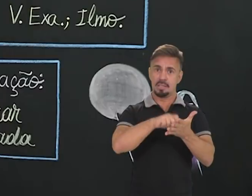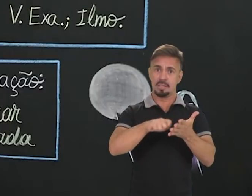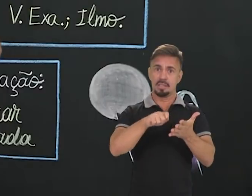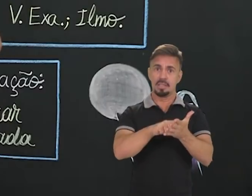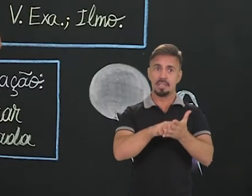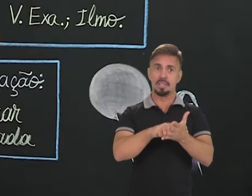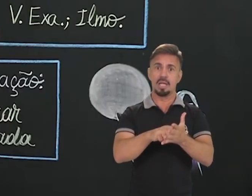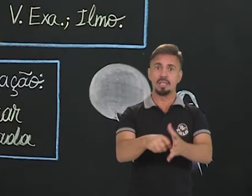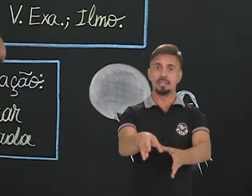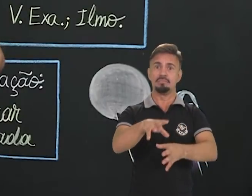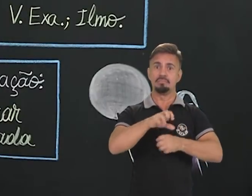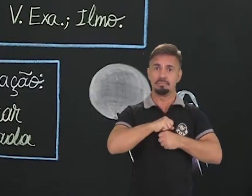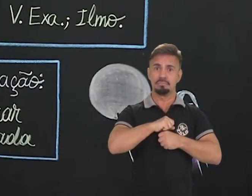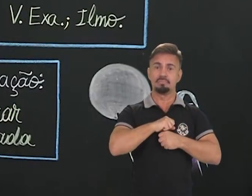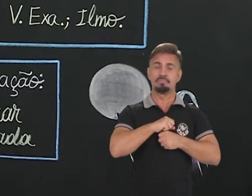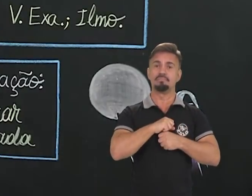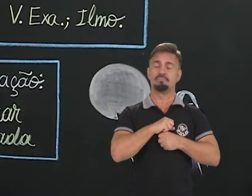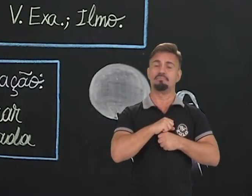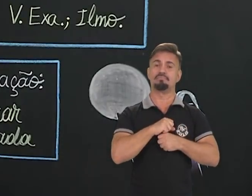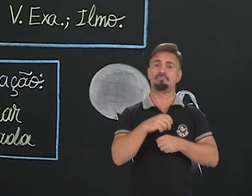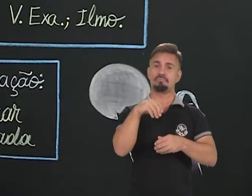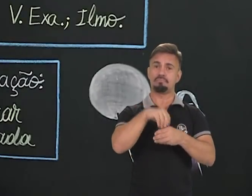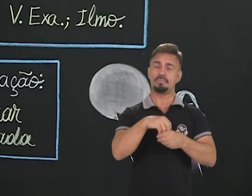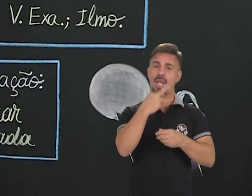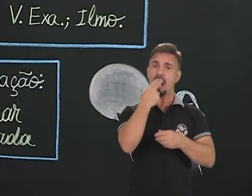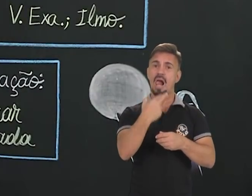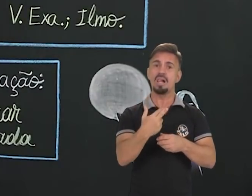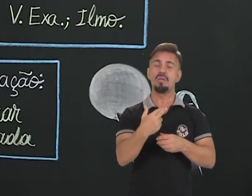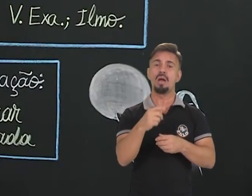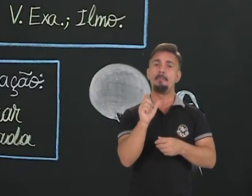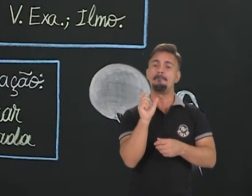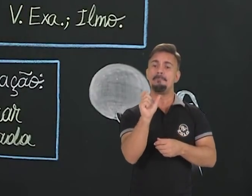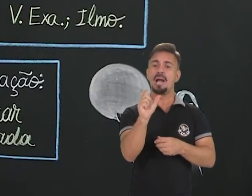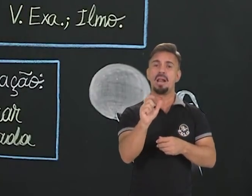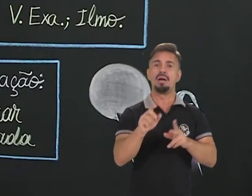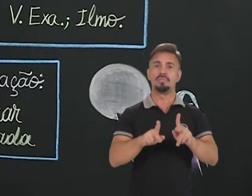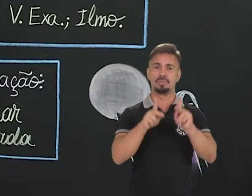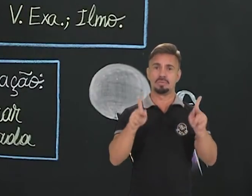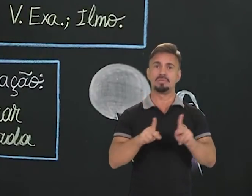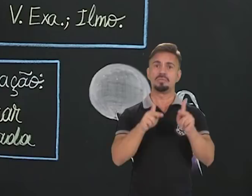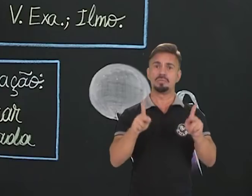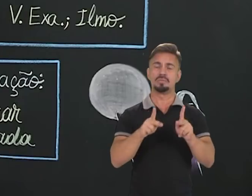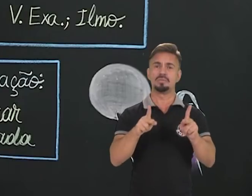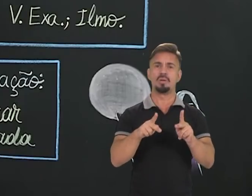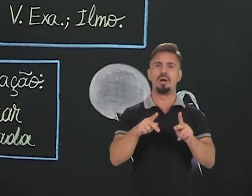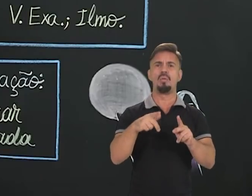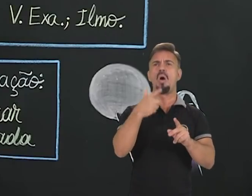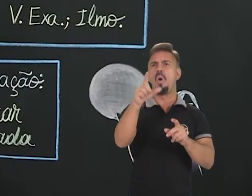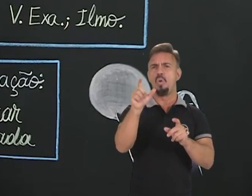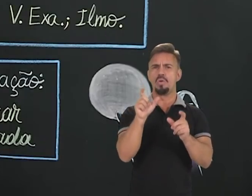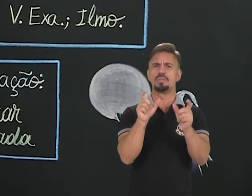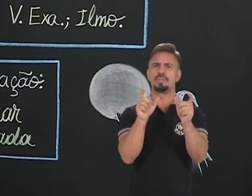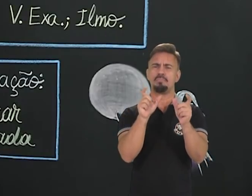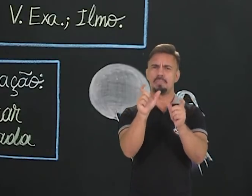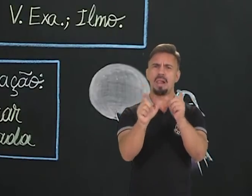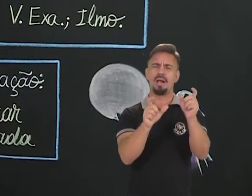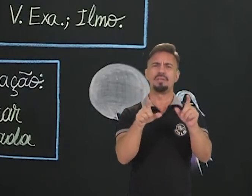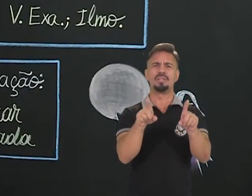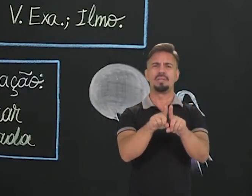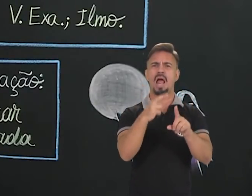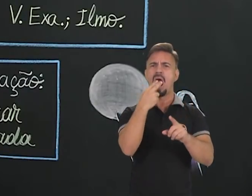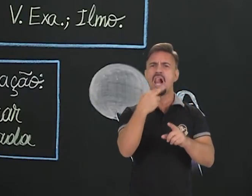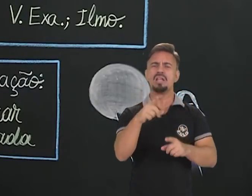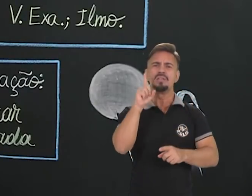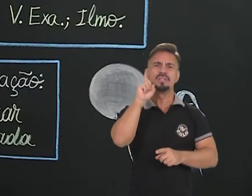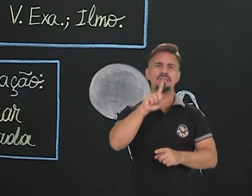lá na língua a gente incorpora essa língua dentro do nosso idioma. No caso, por exemplo, a palavra shopping center e tantas outras, especialmente da língua inglesa, né? Que a